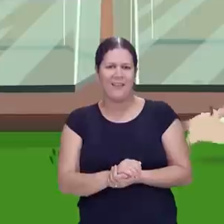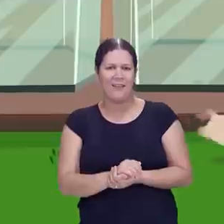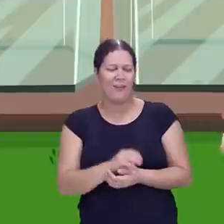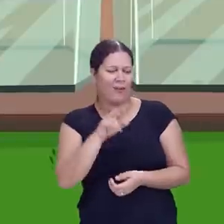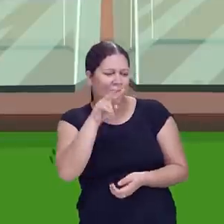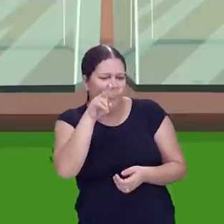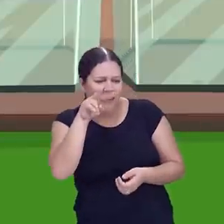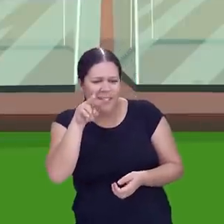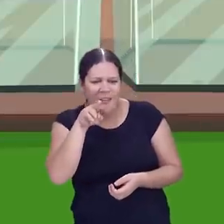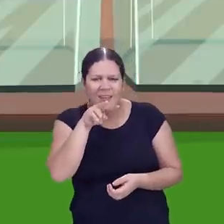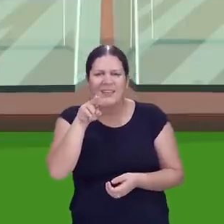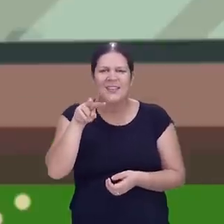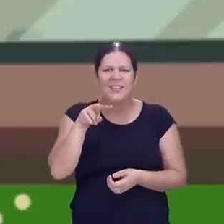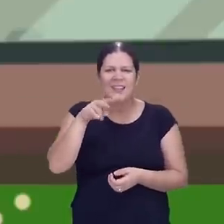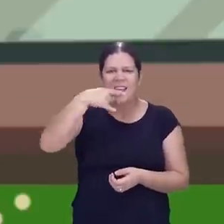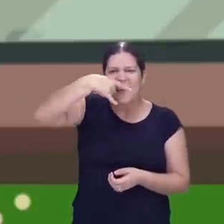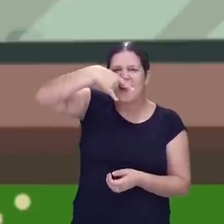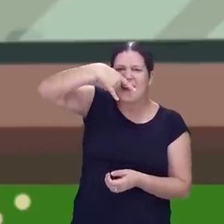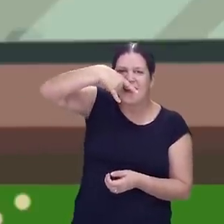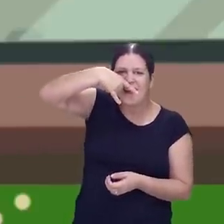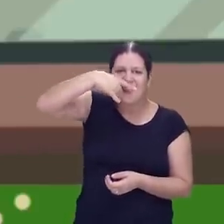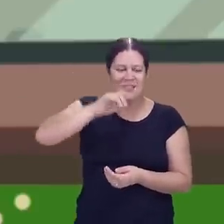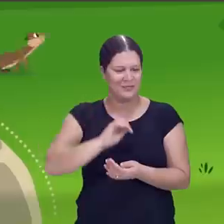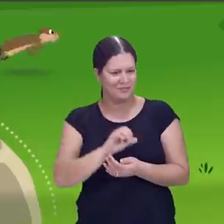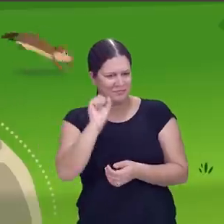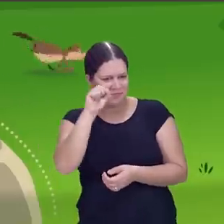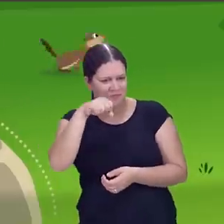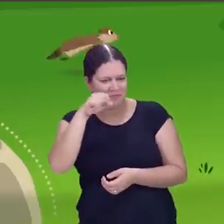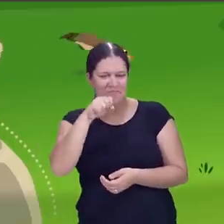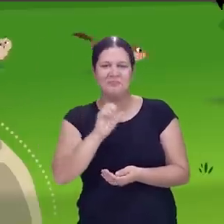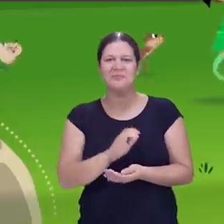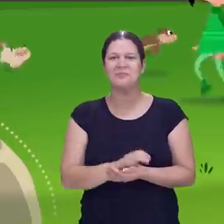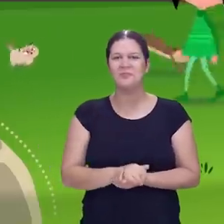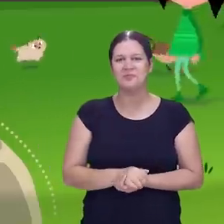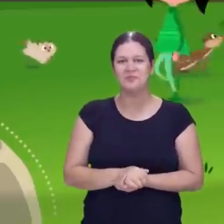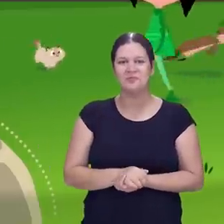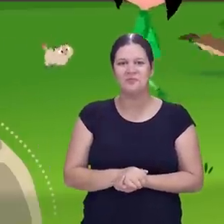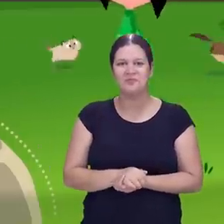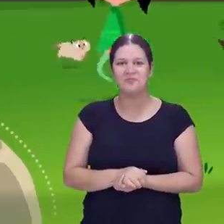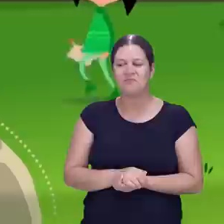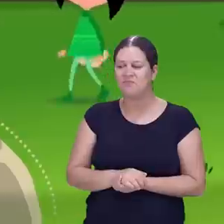Aham. Vamos dar uma olhadinha? Sim!